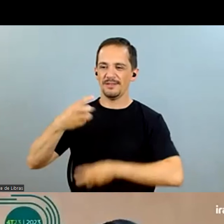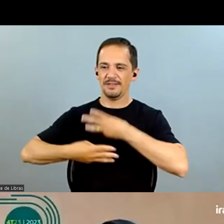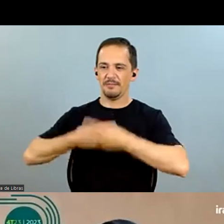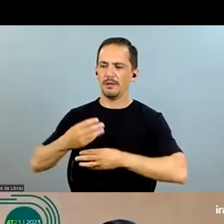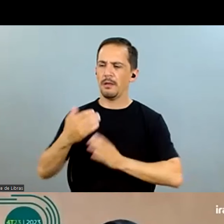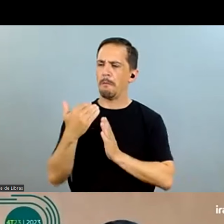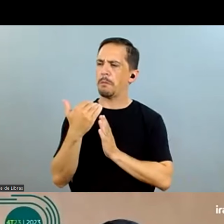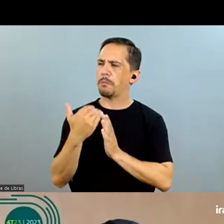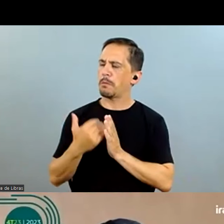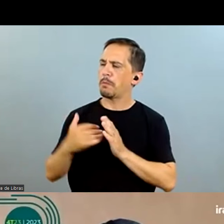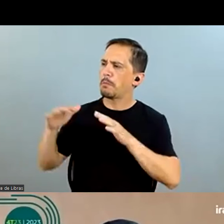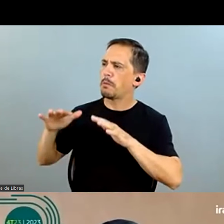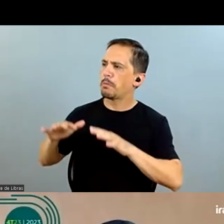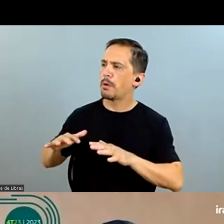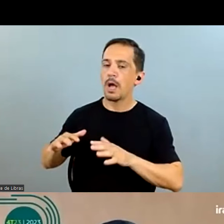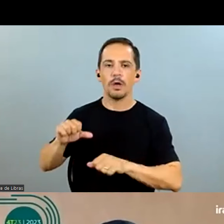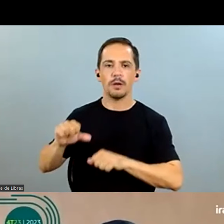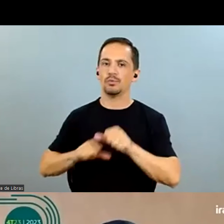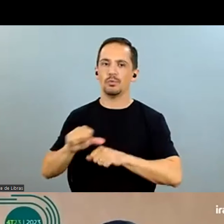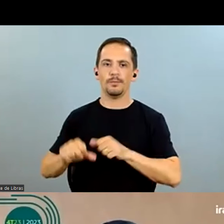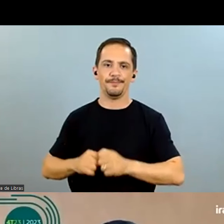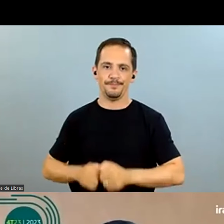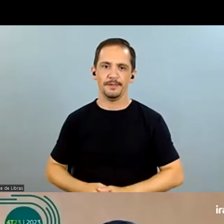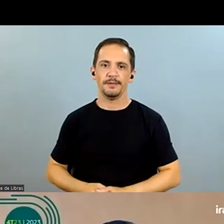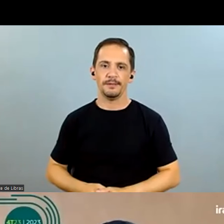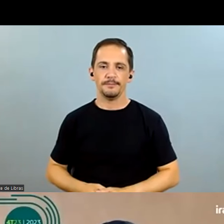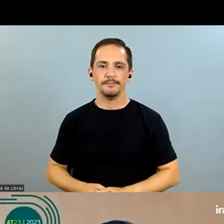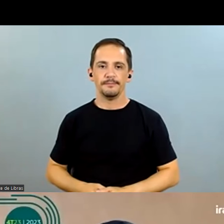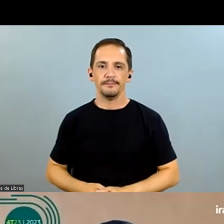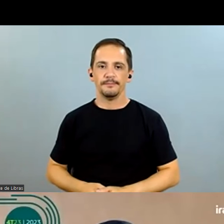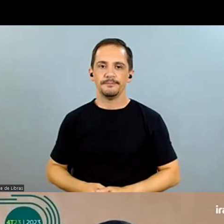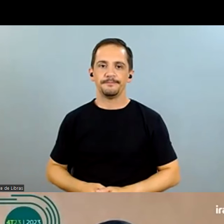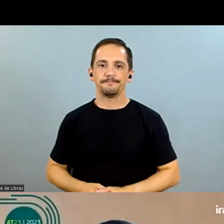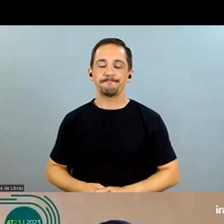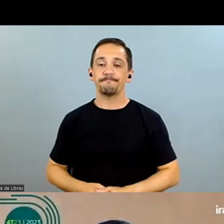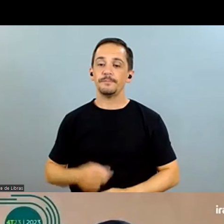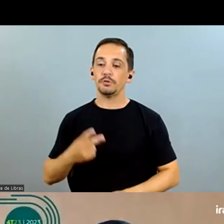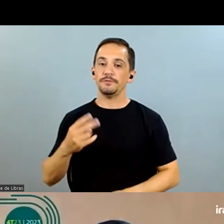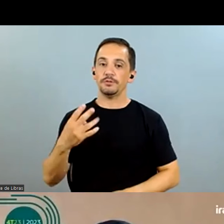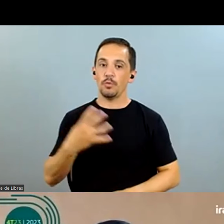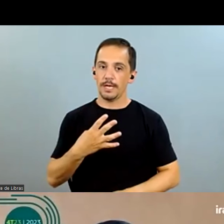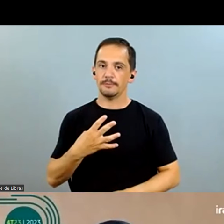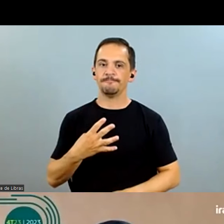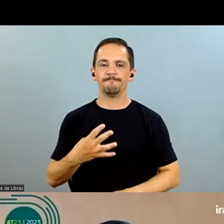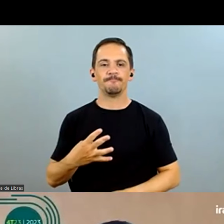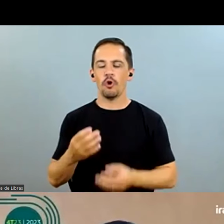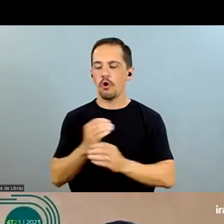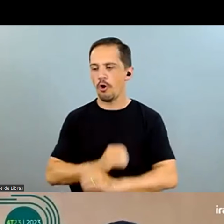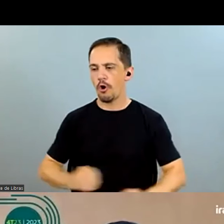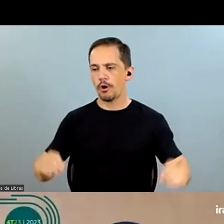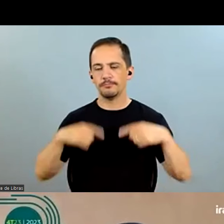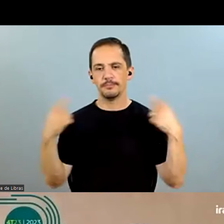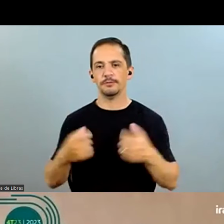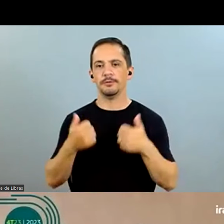desafiadora para todas as empresas do setor então um 2024 excelente aí para todos um abraço